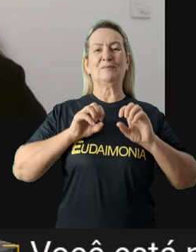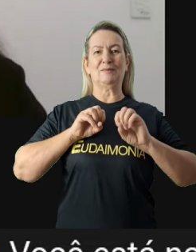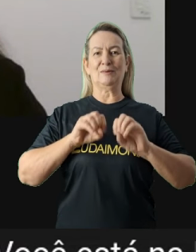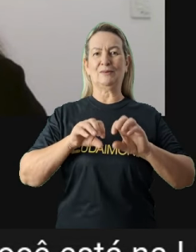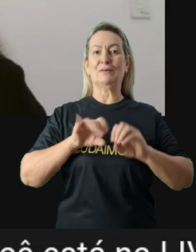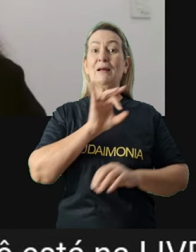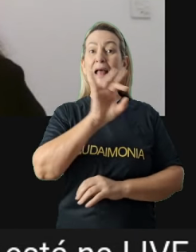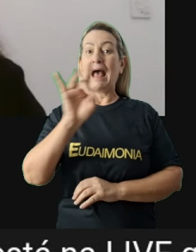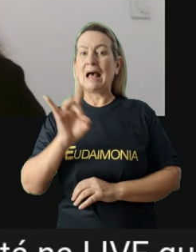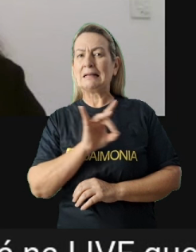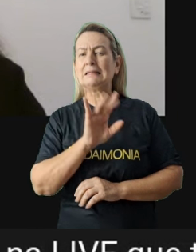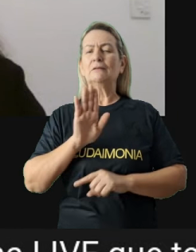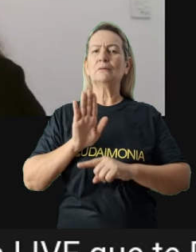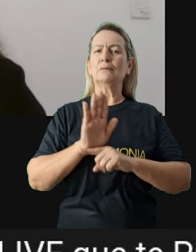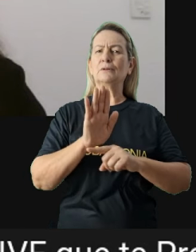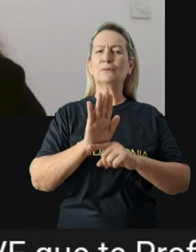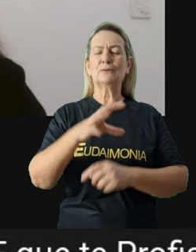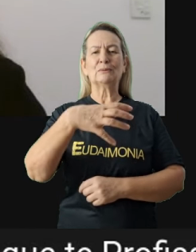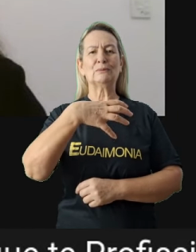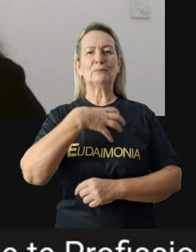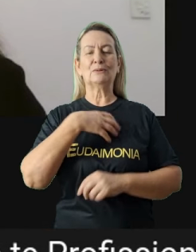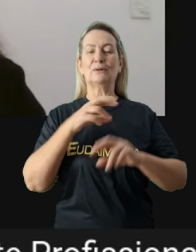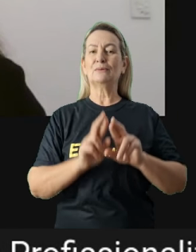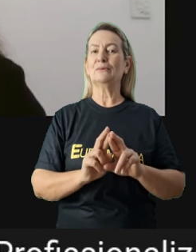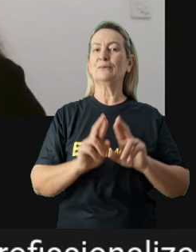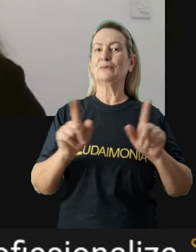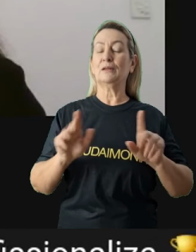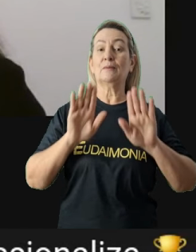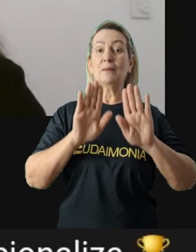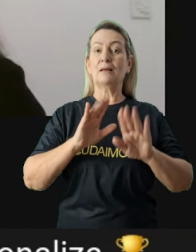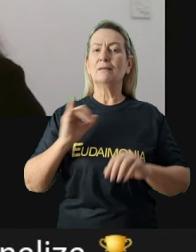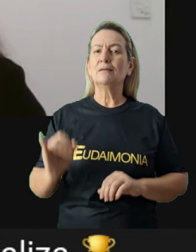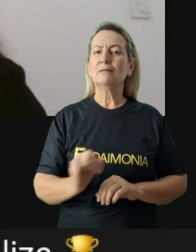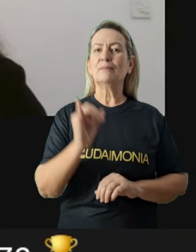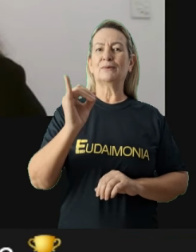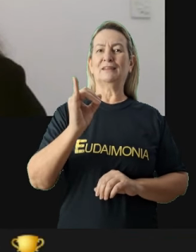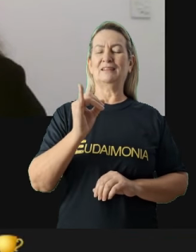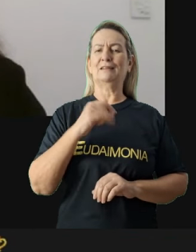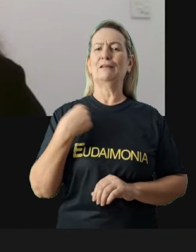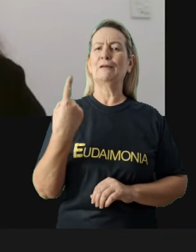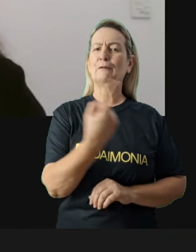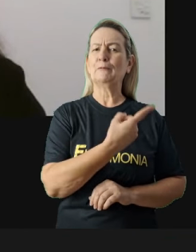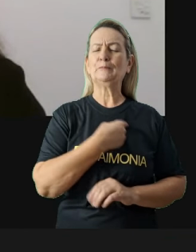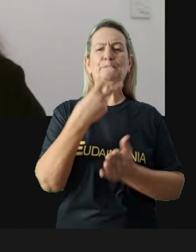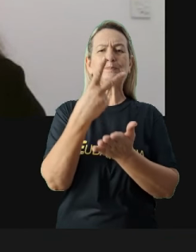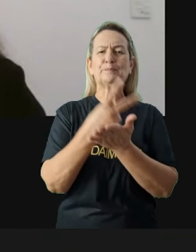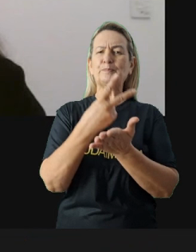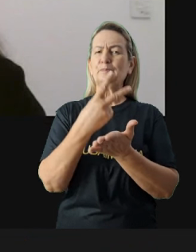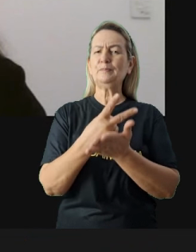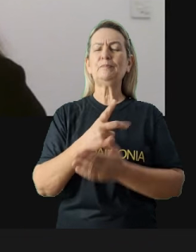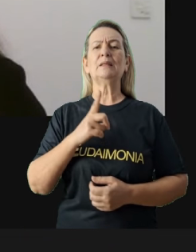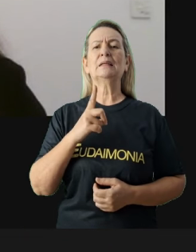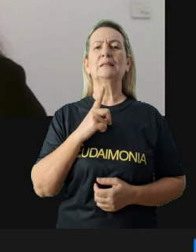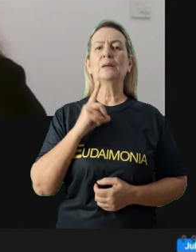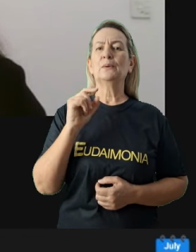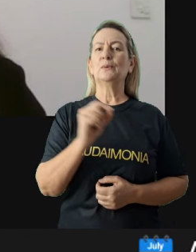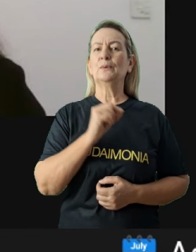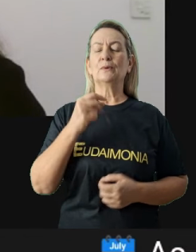né, nessa caminhada aí, nessa paixão pela educação que nós temos, cada um contribuindo da sua